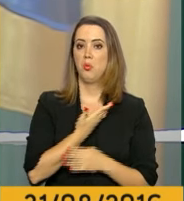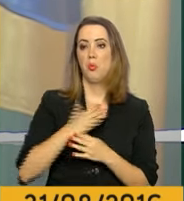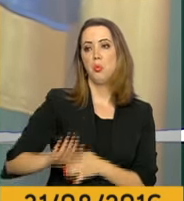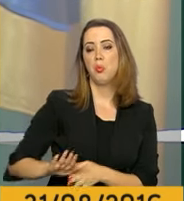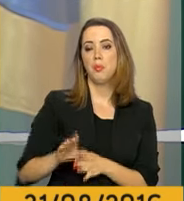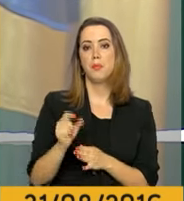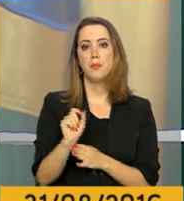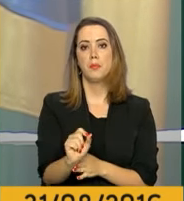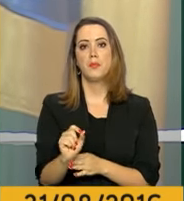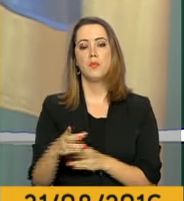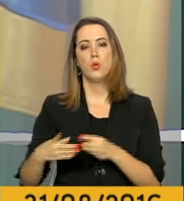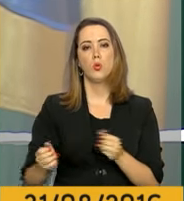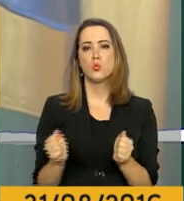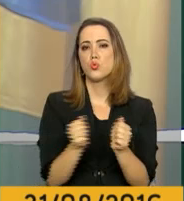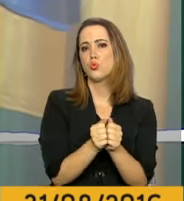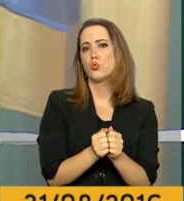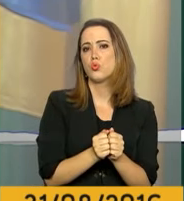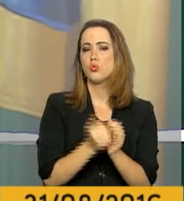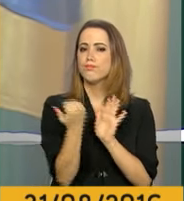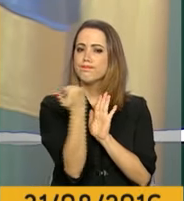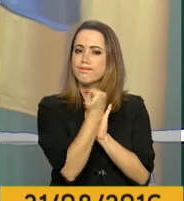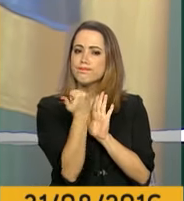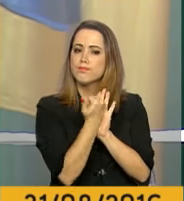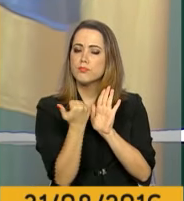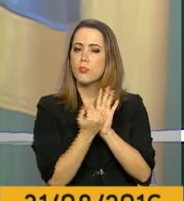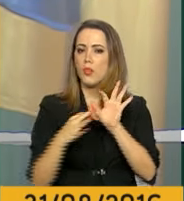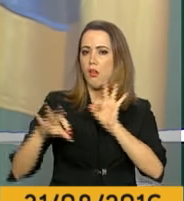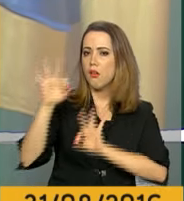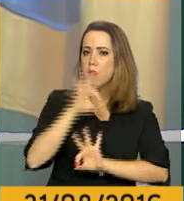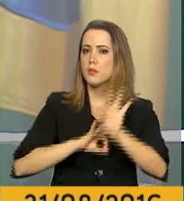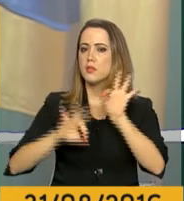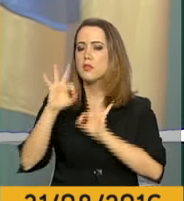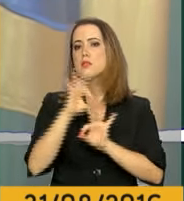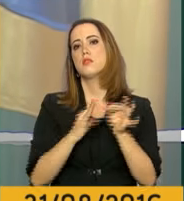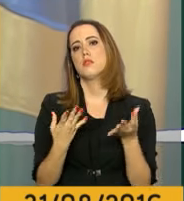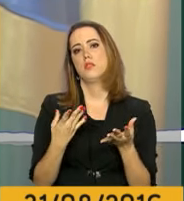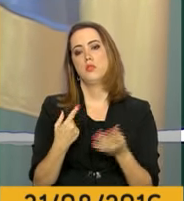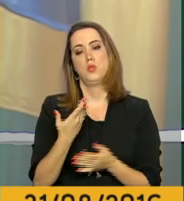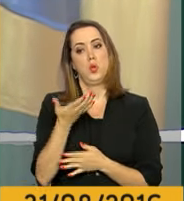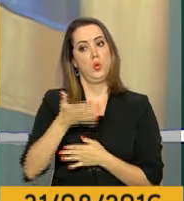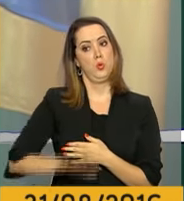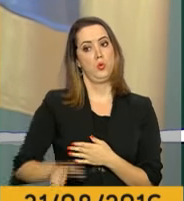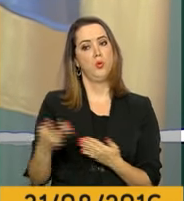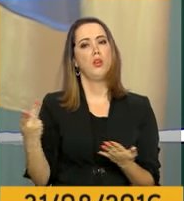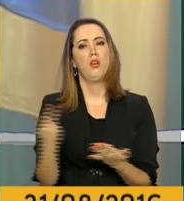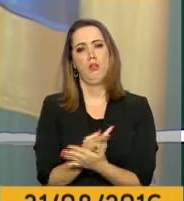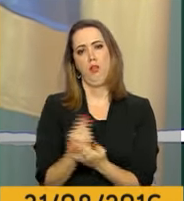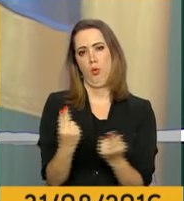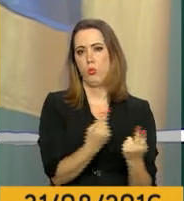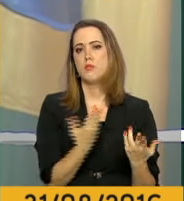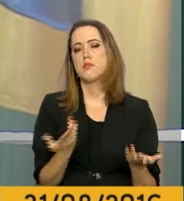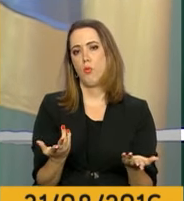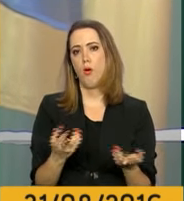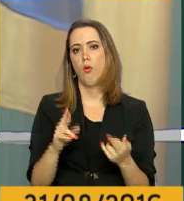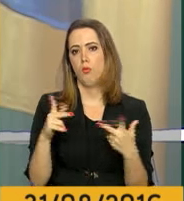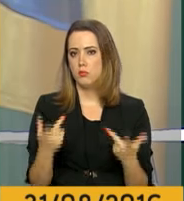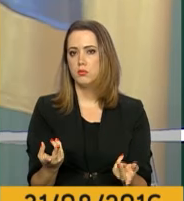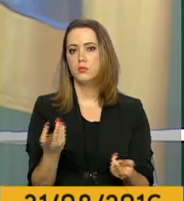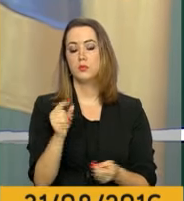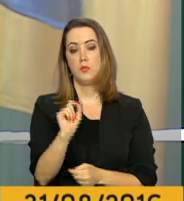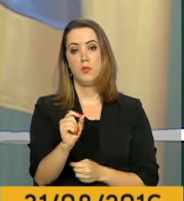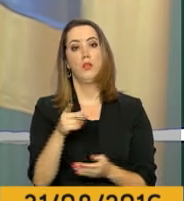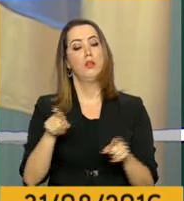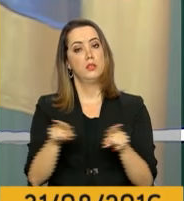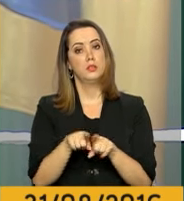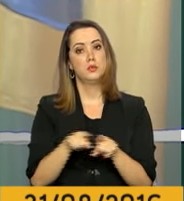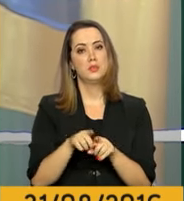participavam da formulação das políticas governamentais. Isto eu não quero que aconteça no nosso governo. Como de resto, por mais